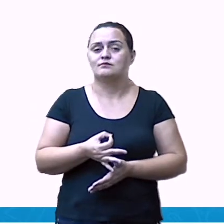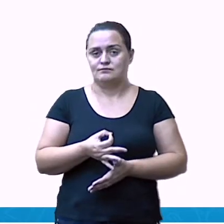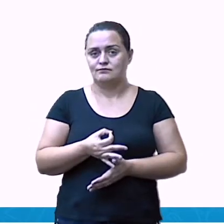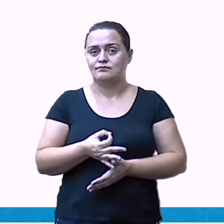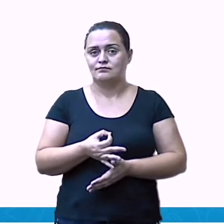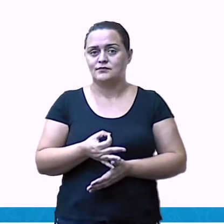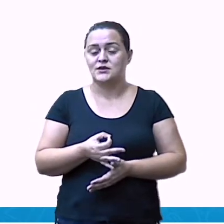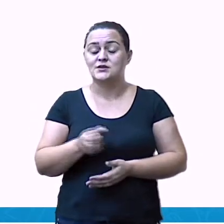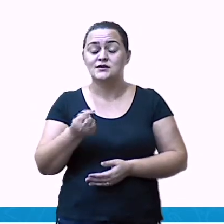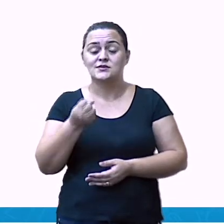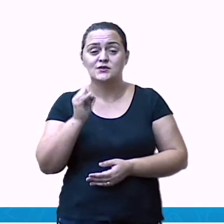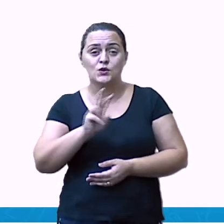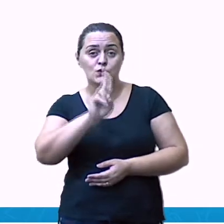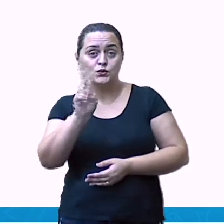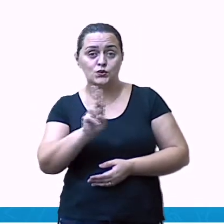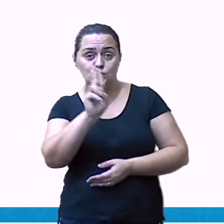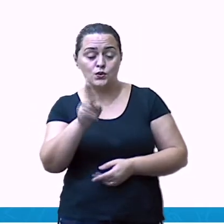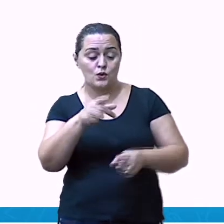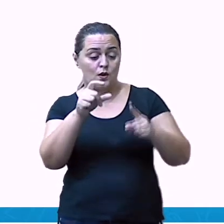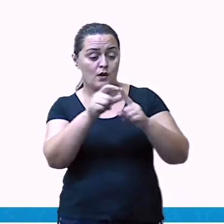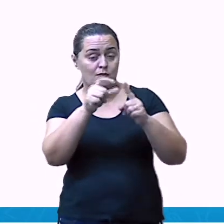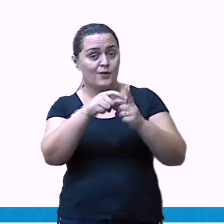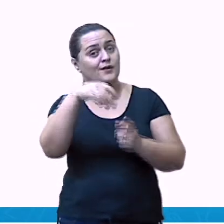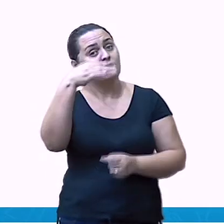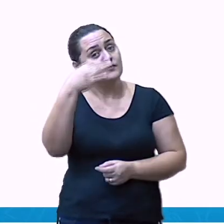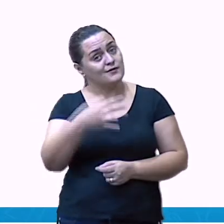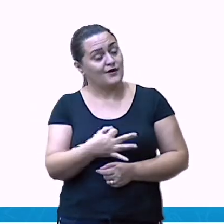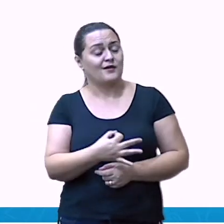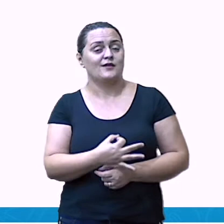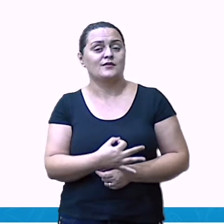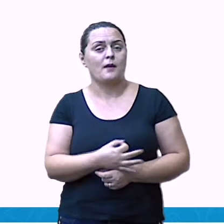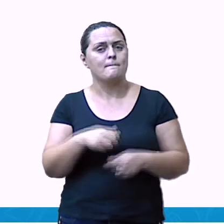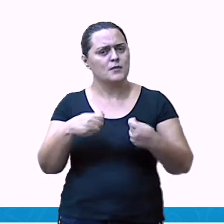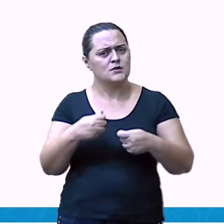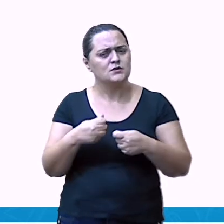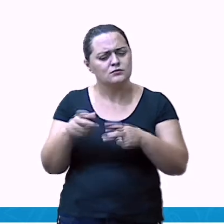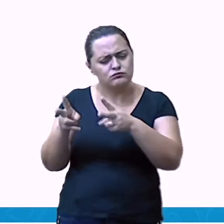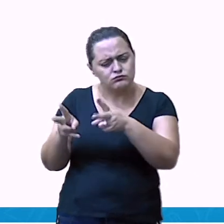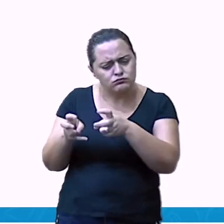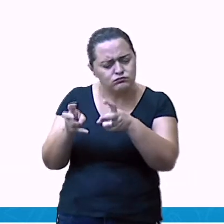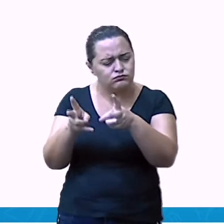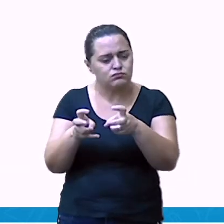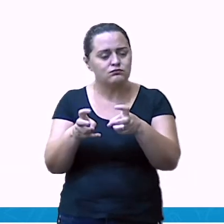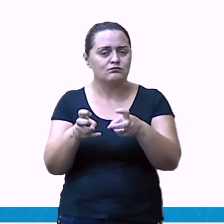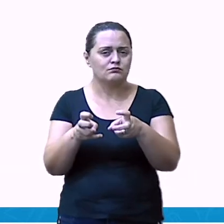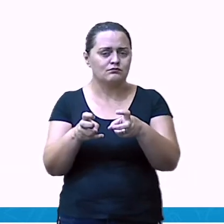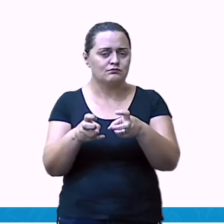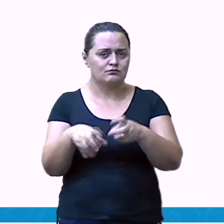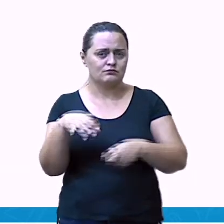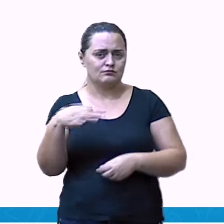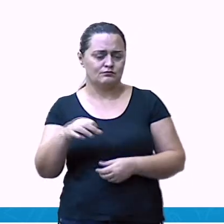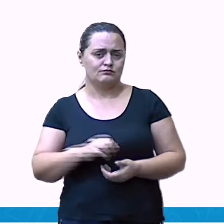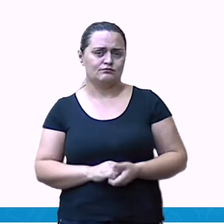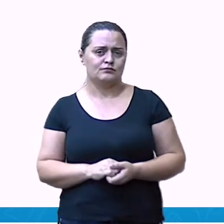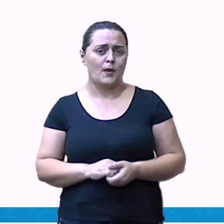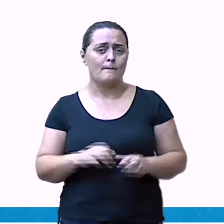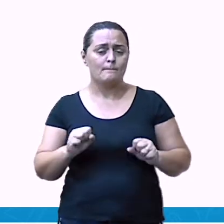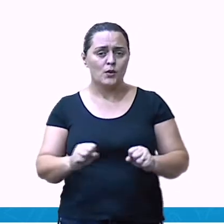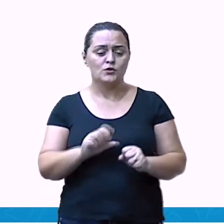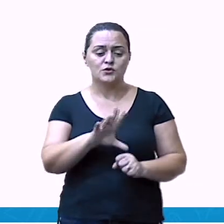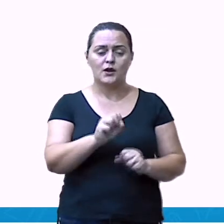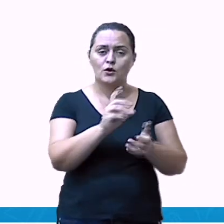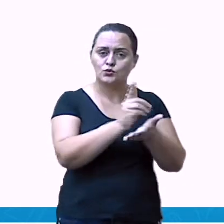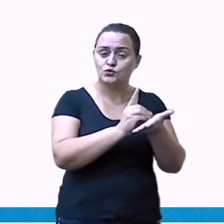bacana demais você fazer uma produção de texto com um dicionário ao